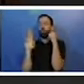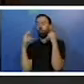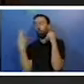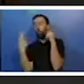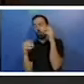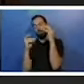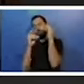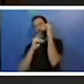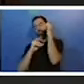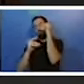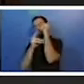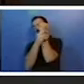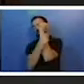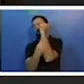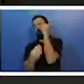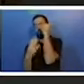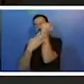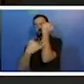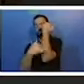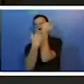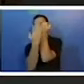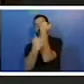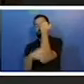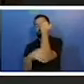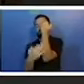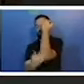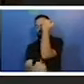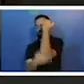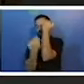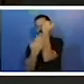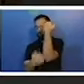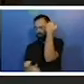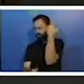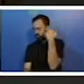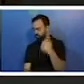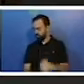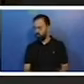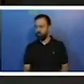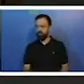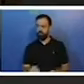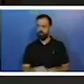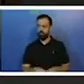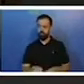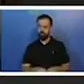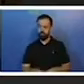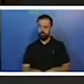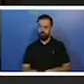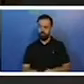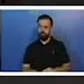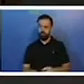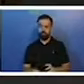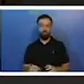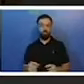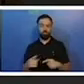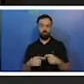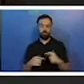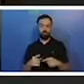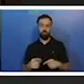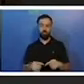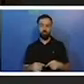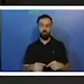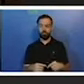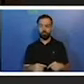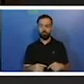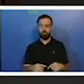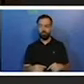pode fazer da forma que você quiser tá disso muito bem vamos usar também alguns outros objetos que você tem em casa